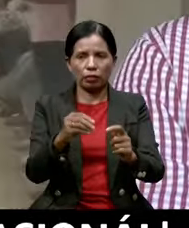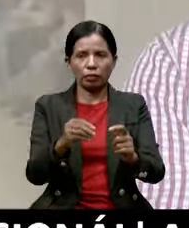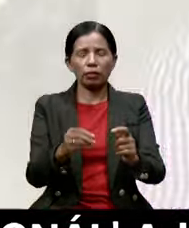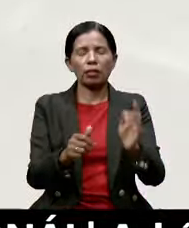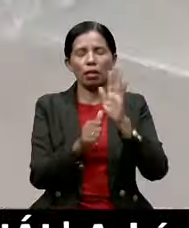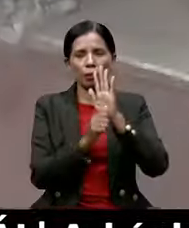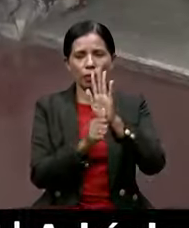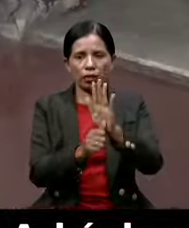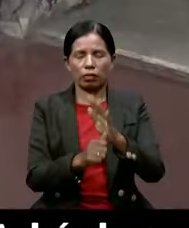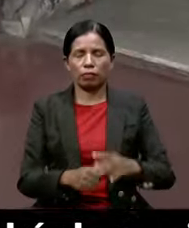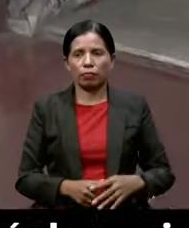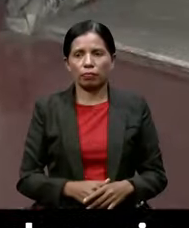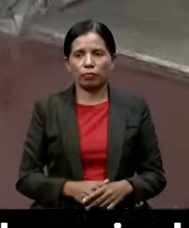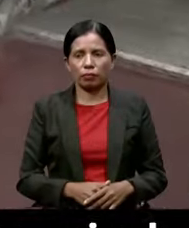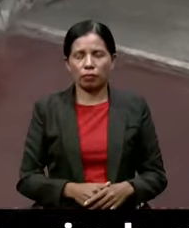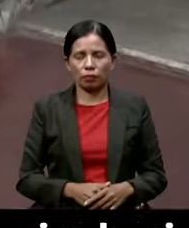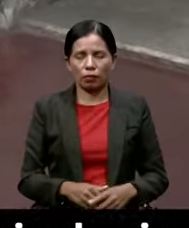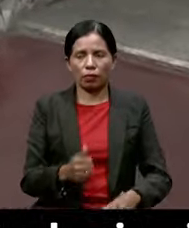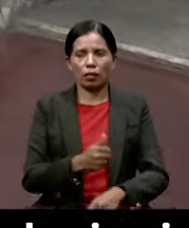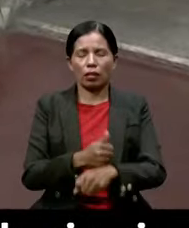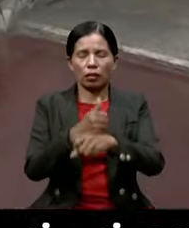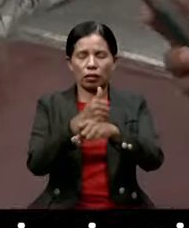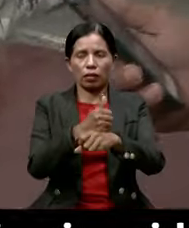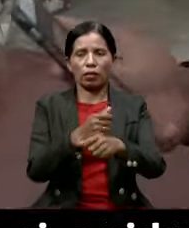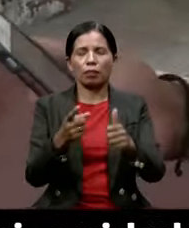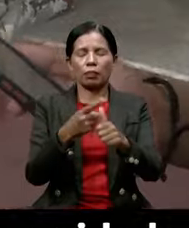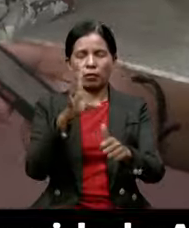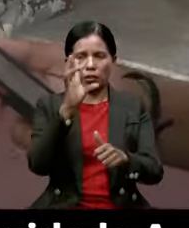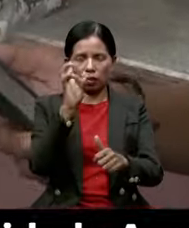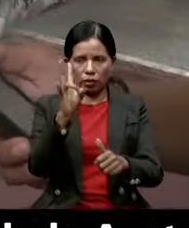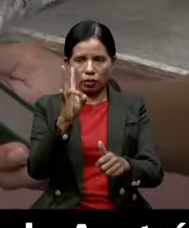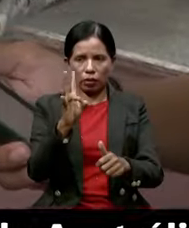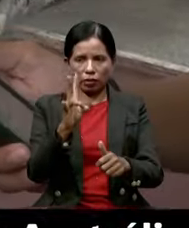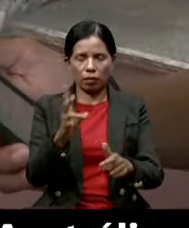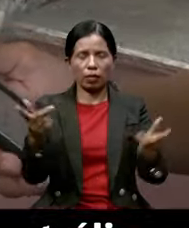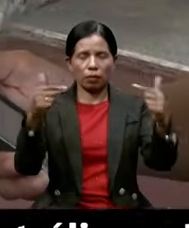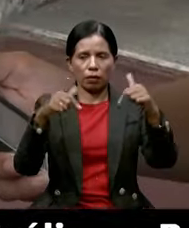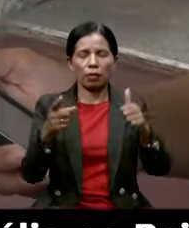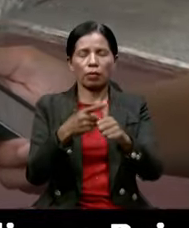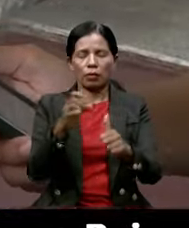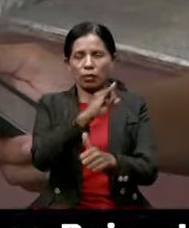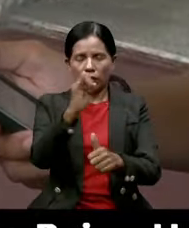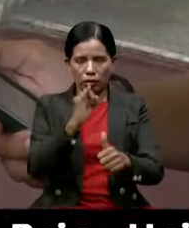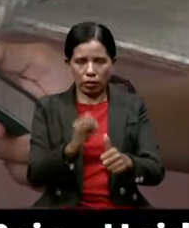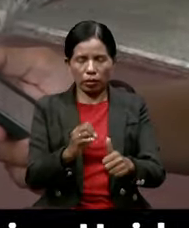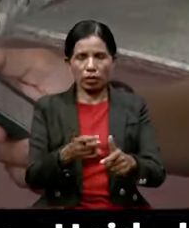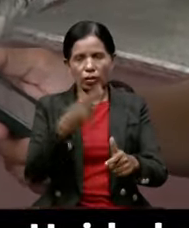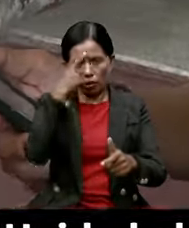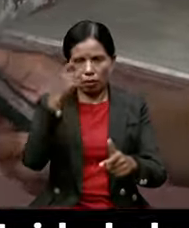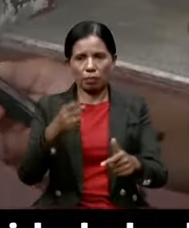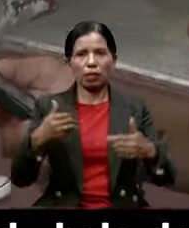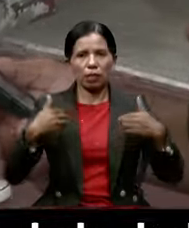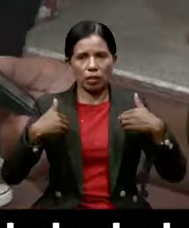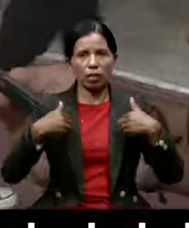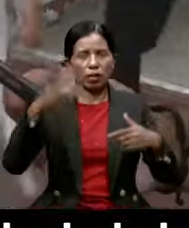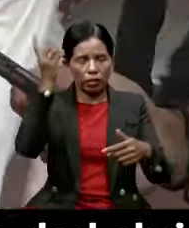periódica. Cata, autor, na primeiro, se não é rito, né? Se não é rito, mas é primeiro interrogatório ainda, né? Tamba, de um cata, ia